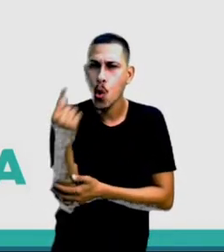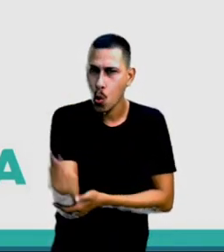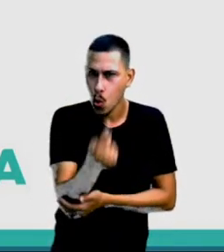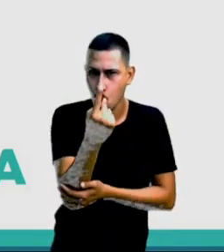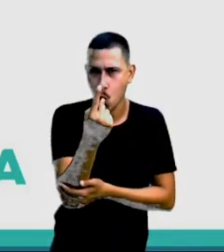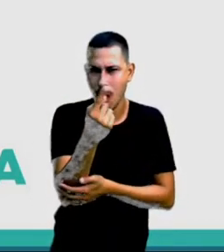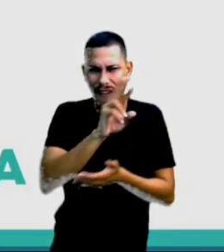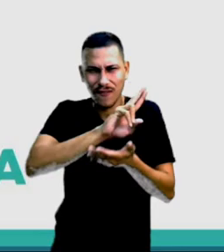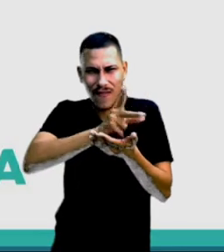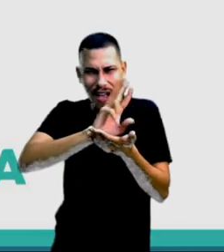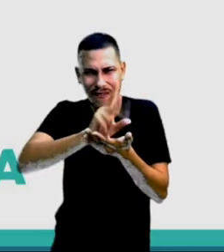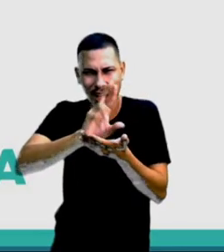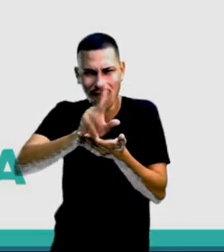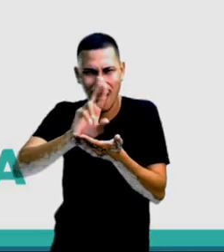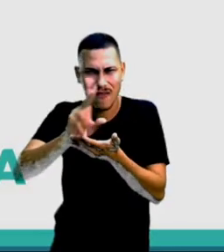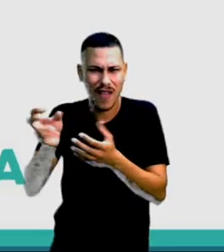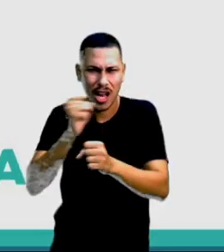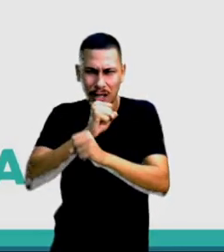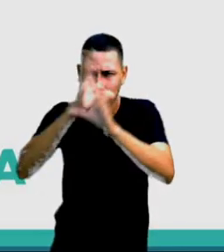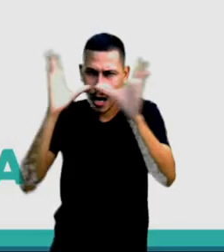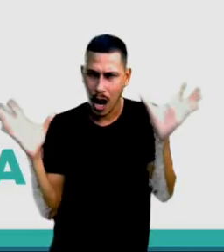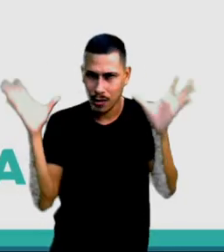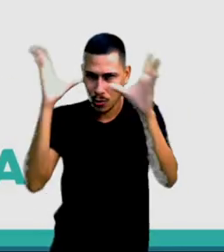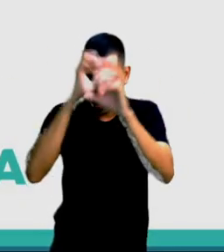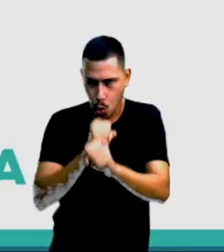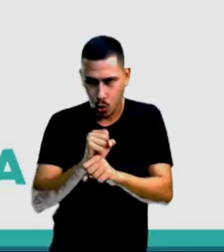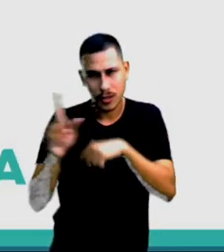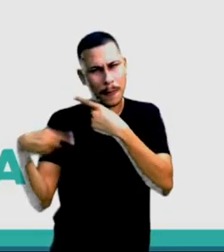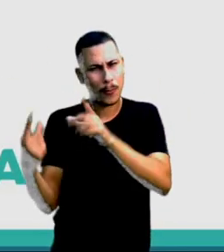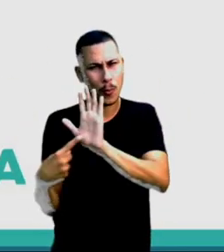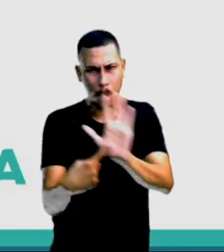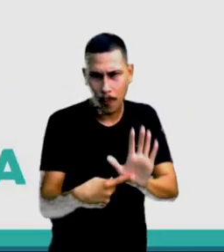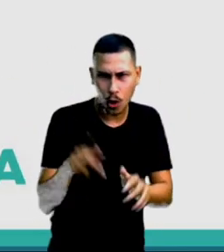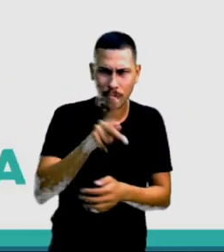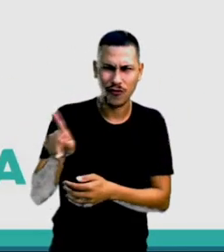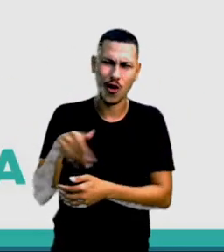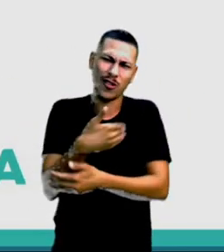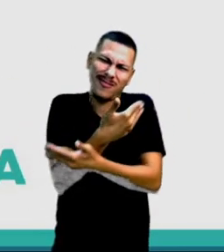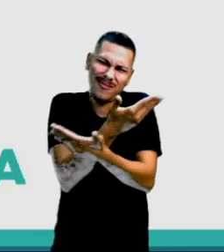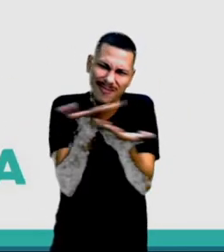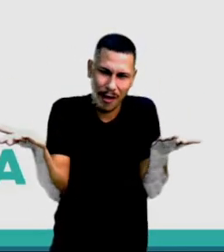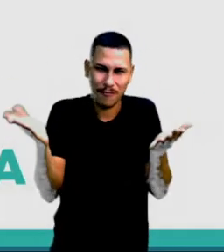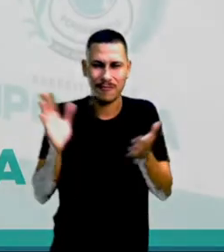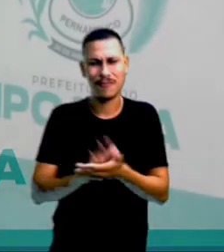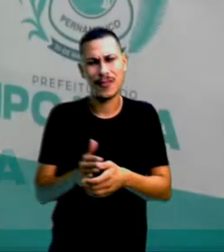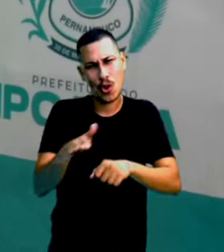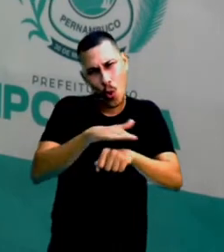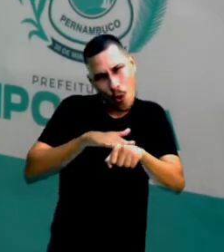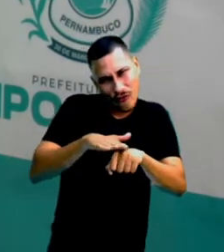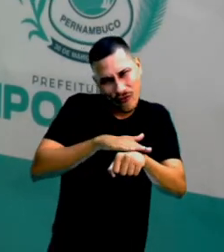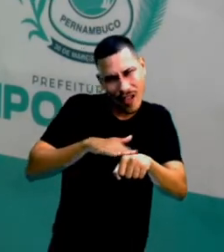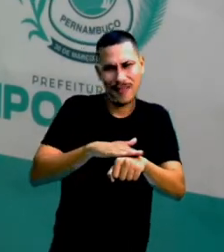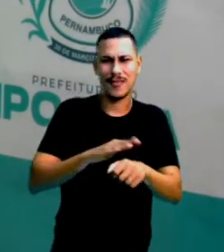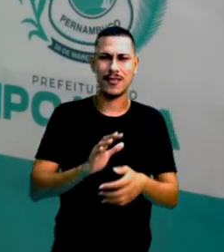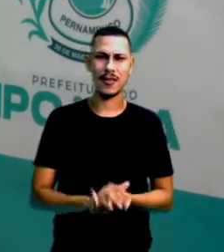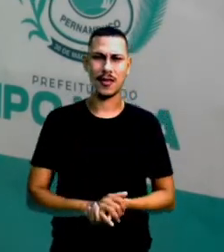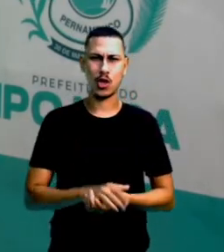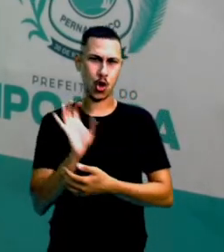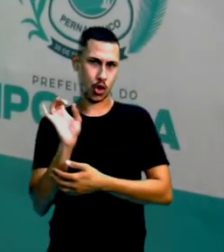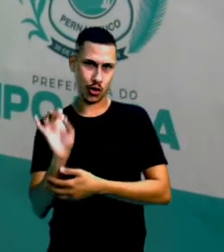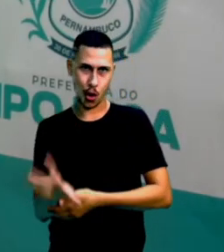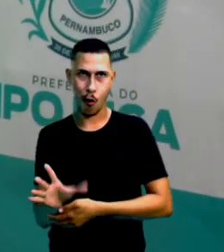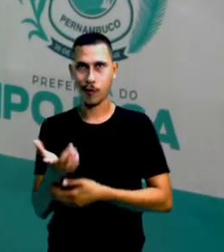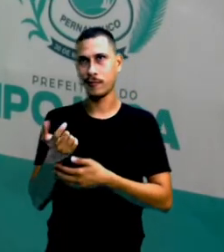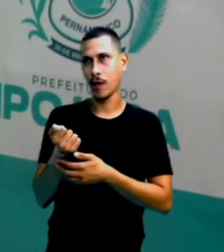suas várias tonalidades. Depois mostre para o seu professor, sua professora de arte, converse. Ou seja, não é só